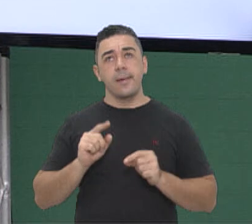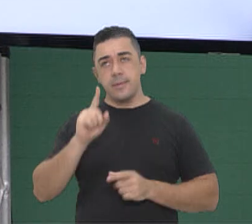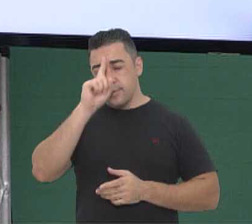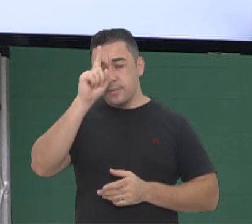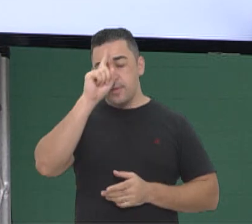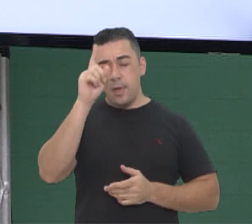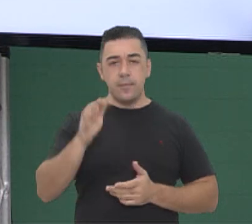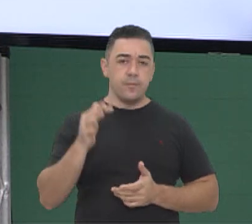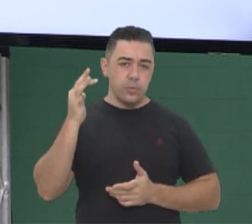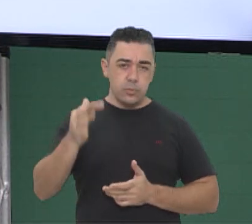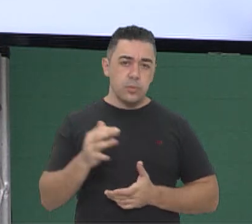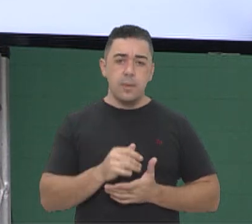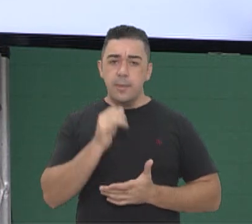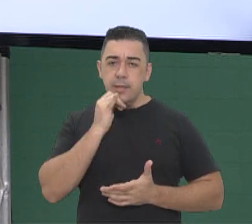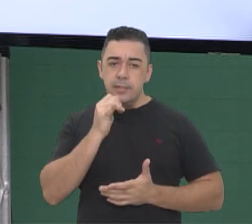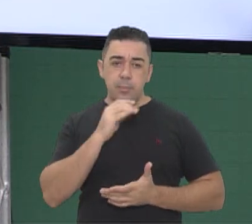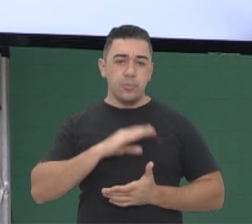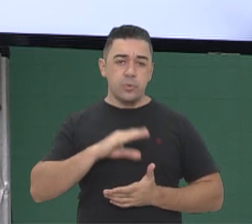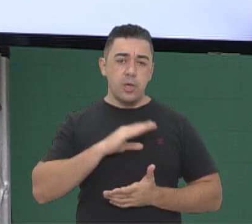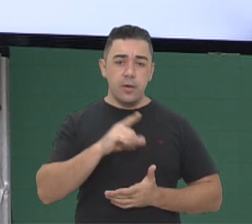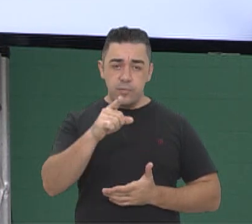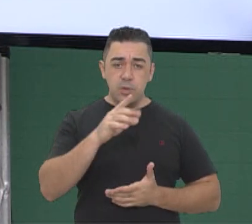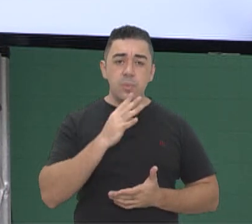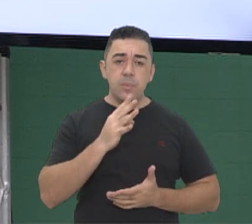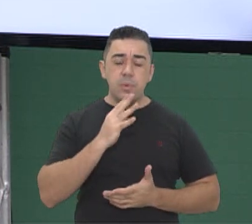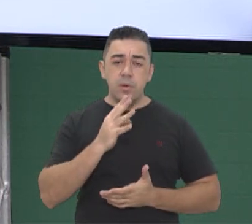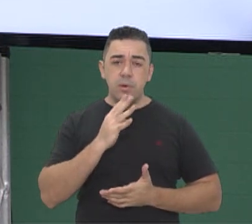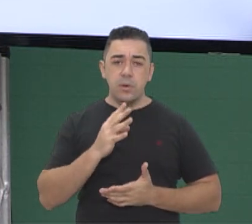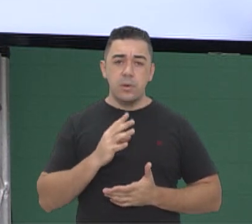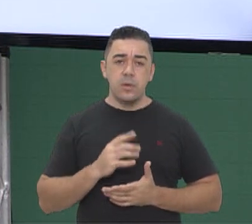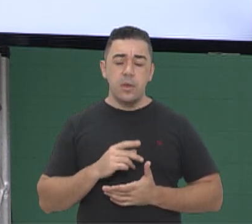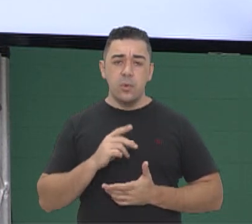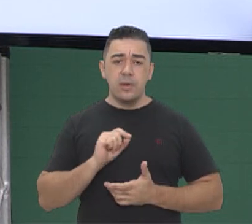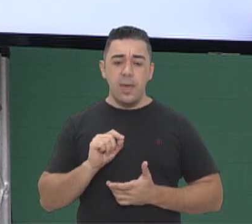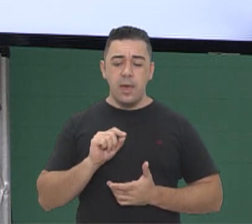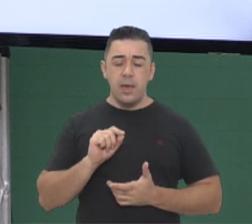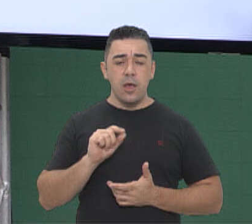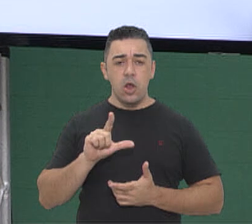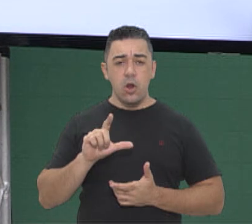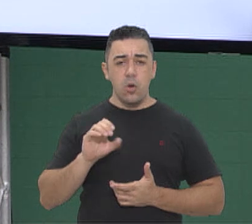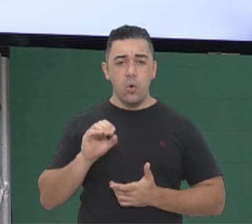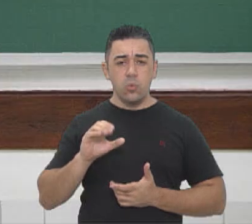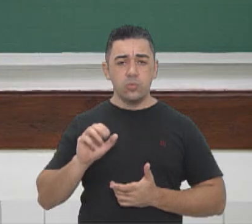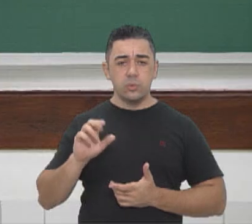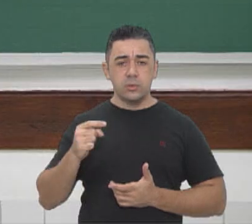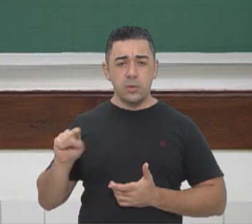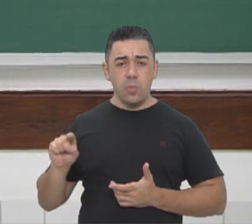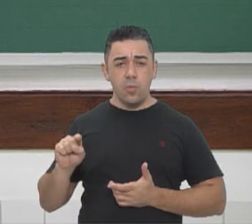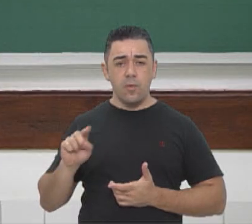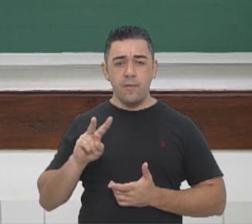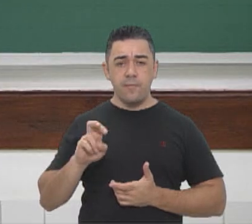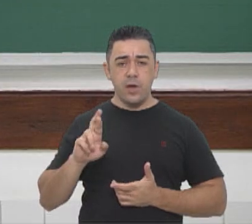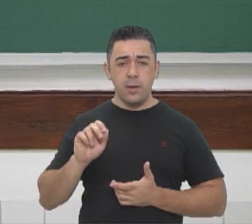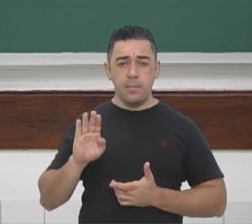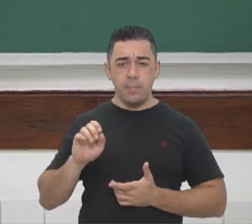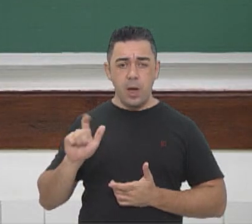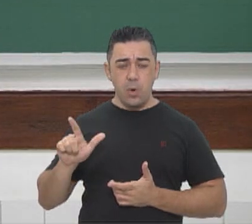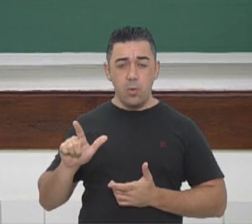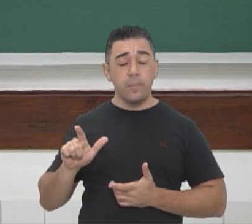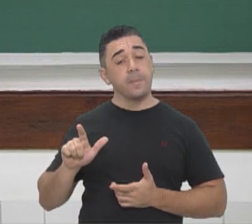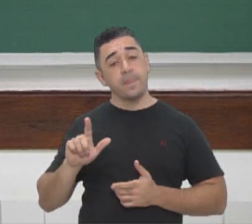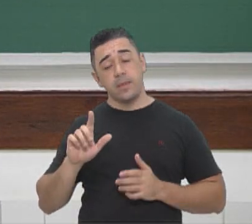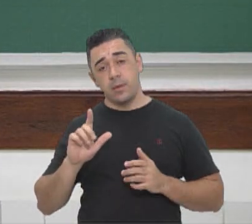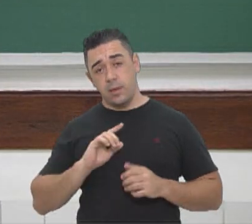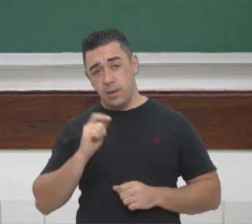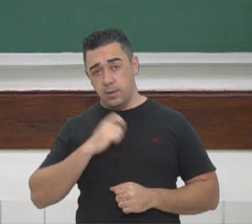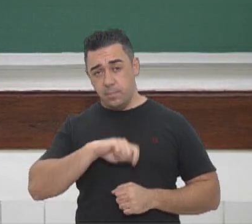ideia de futuro. É o que em português vocês conhecem como locução verbal. E em espanhol nós chamamos de